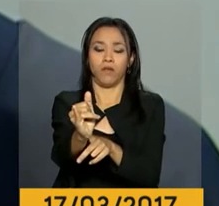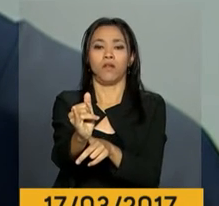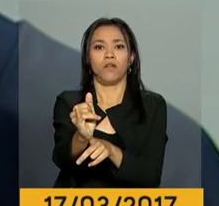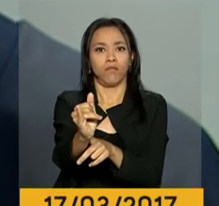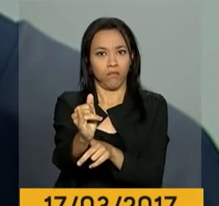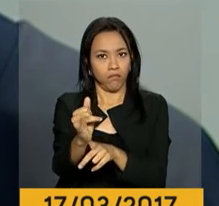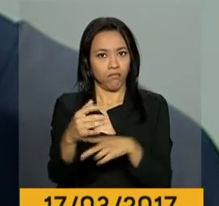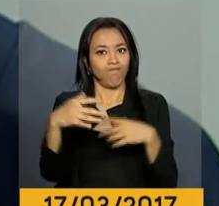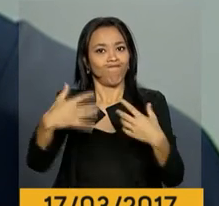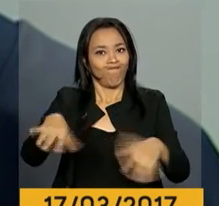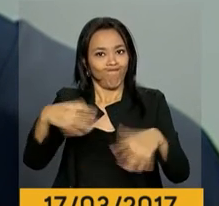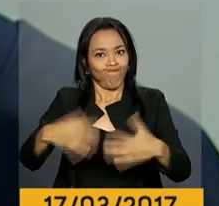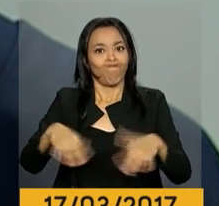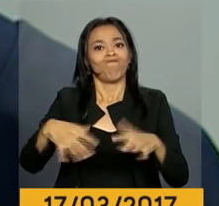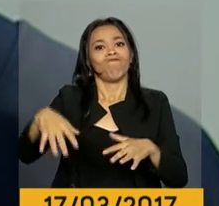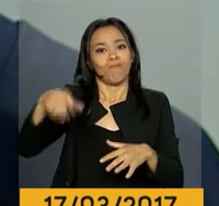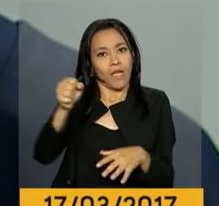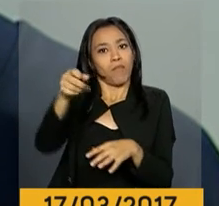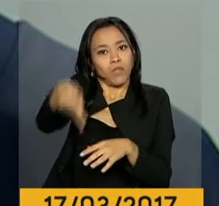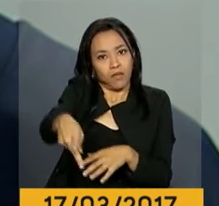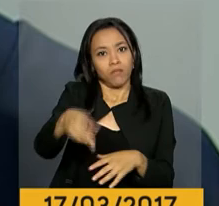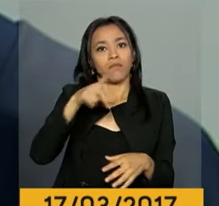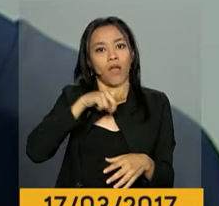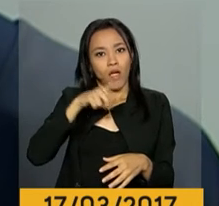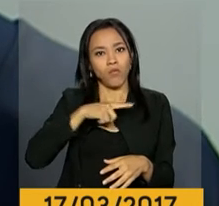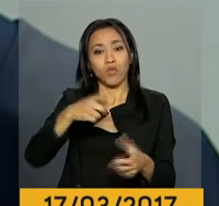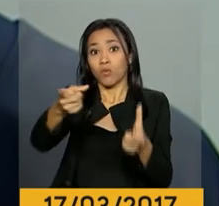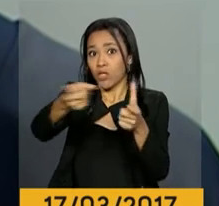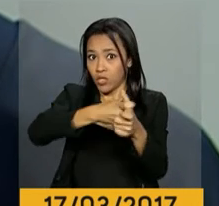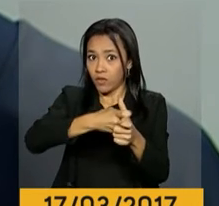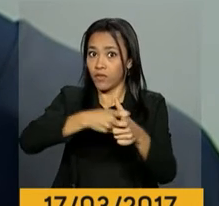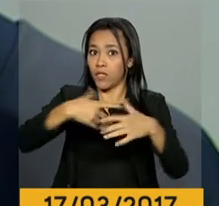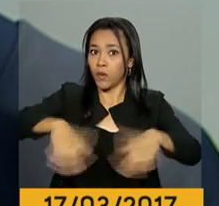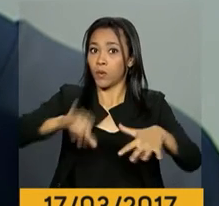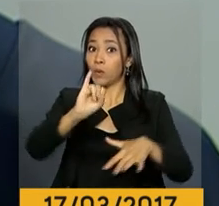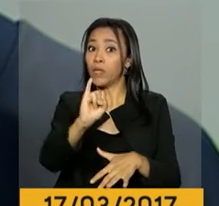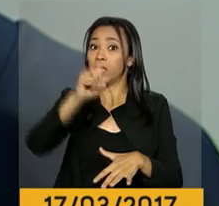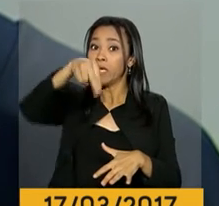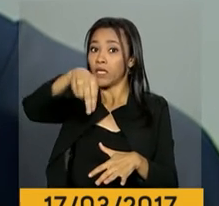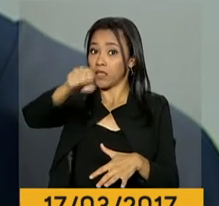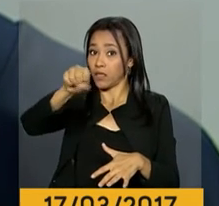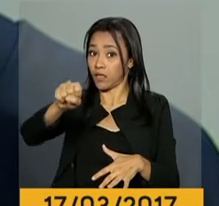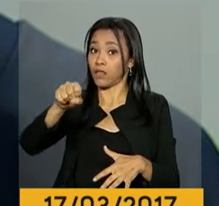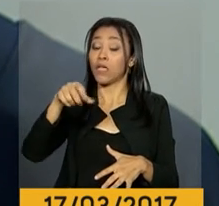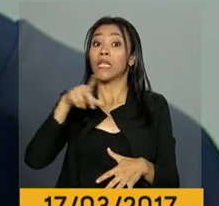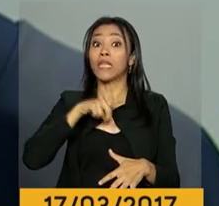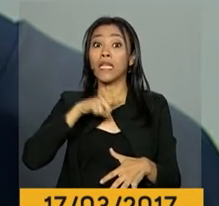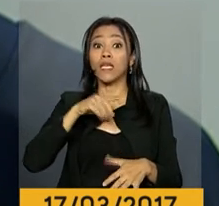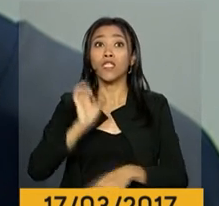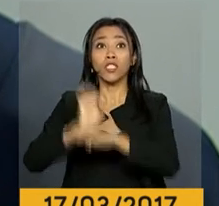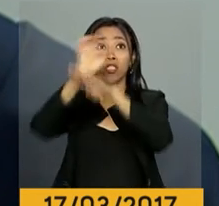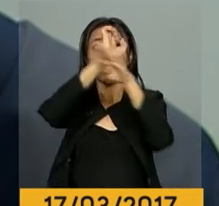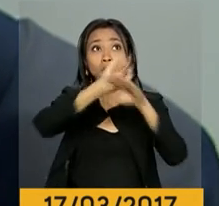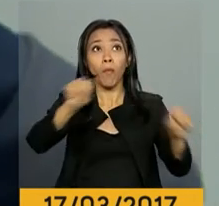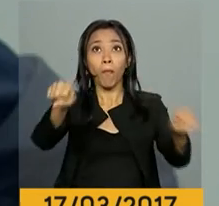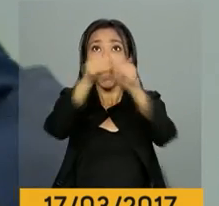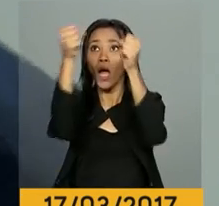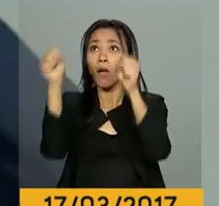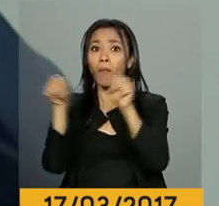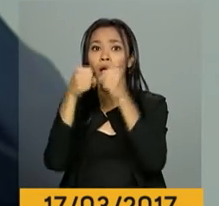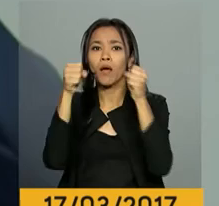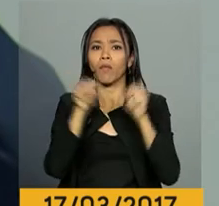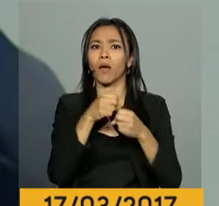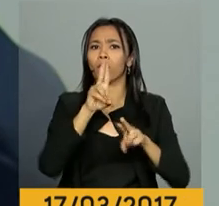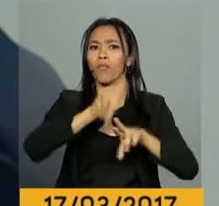na Previdência Social, não é? Nós temos estados que estão quebrando por causa da